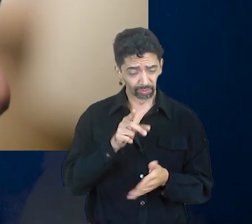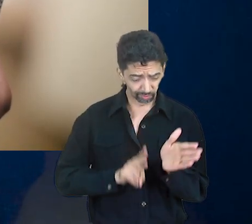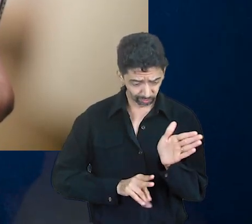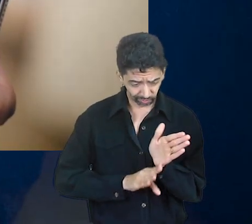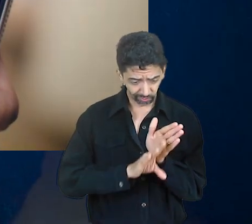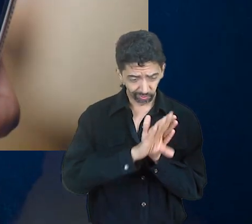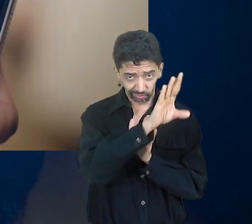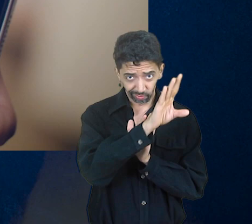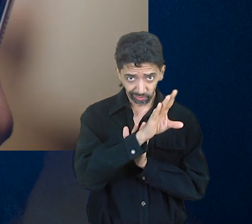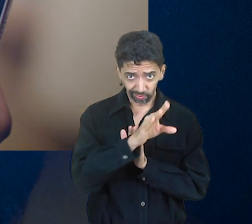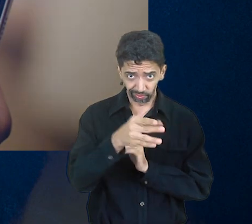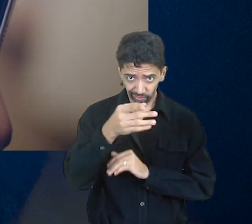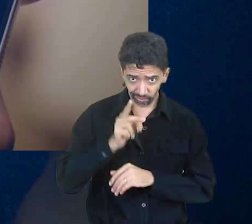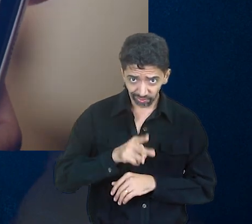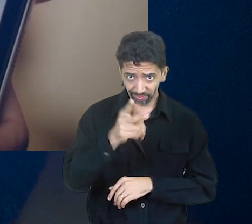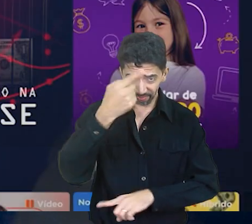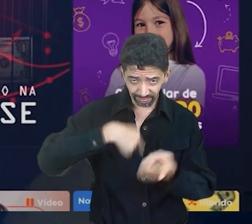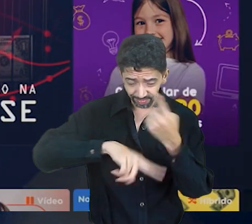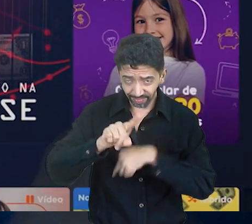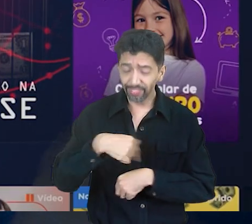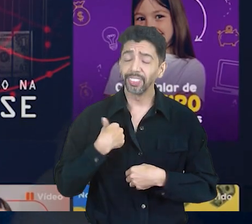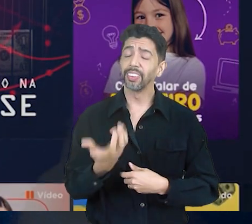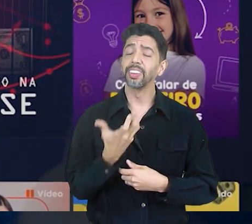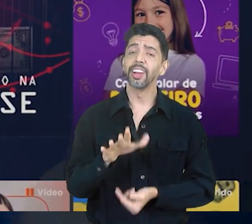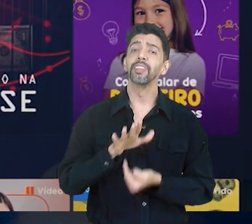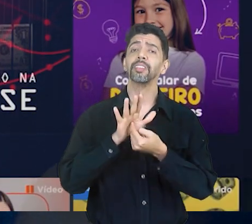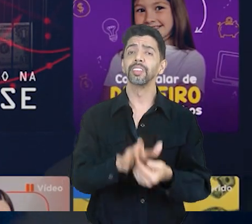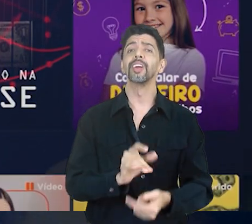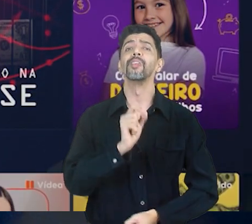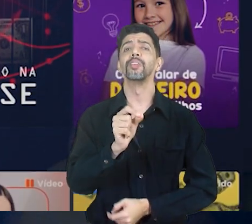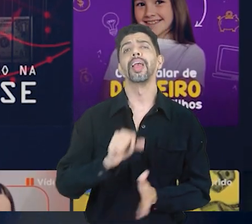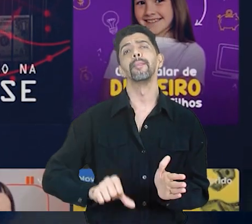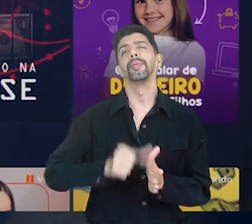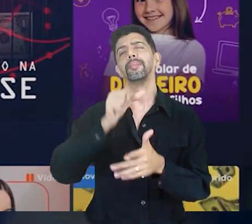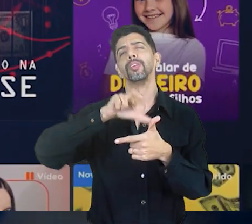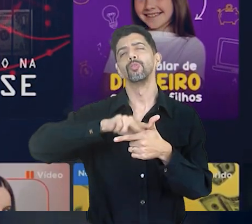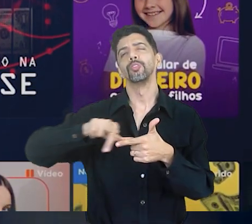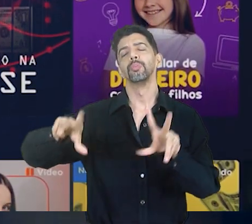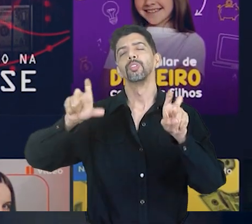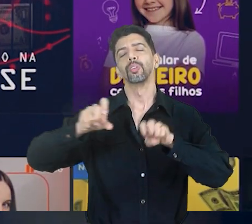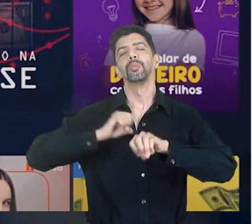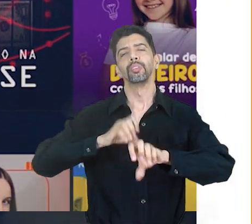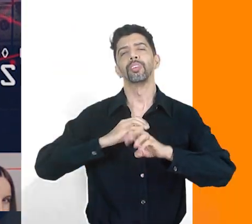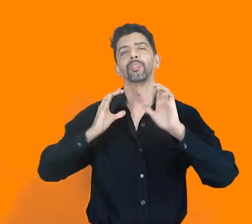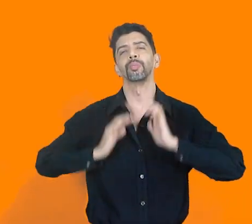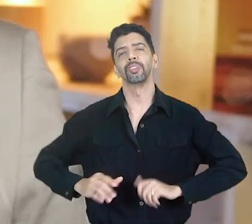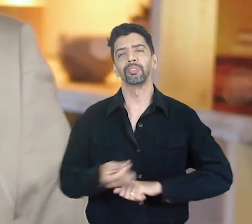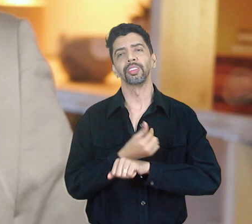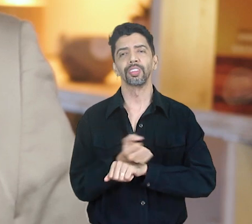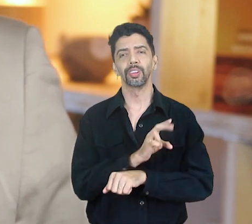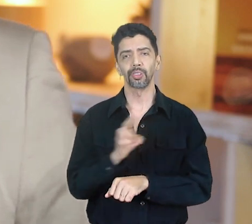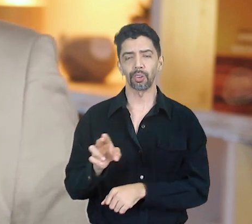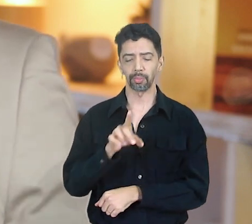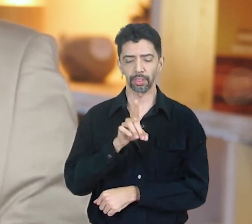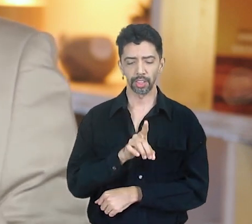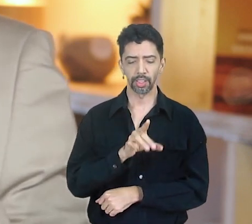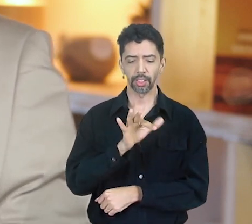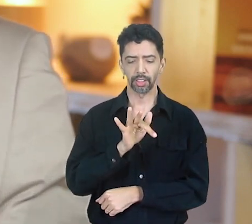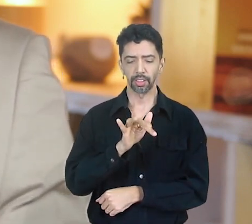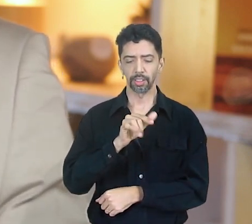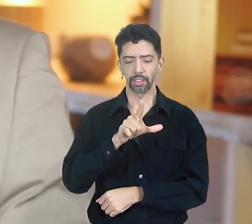longe, quero apresentar para você o primeiro streaming de educação do comportamento financeiro, Deflix. Nele você terá